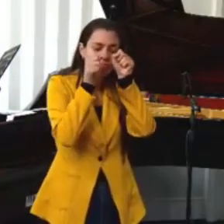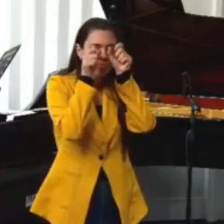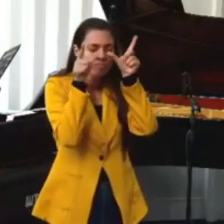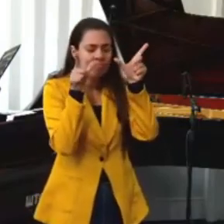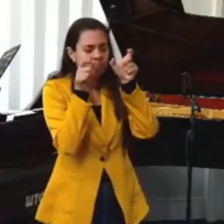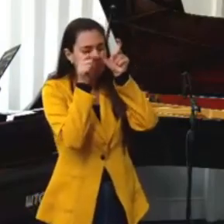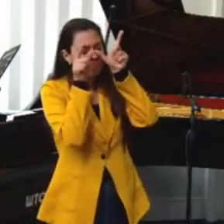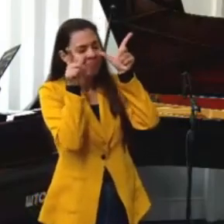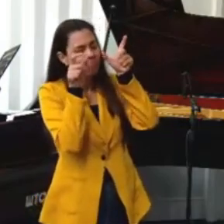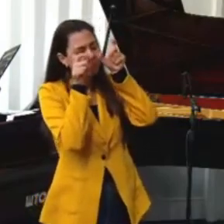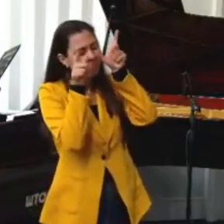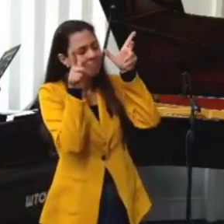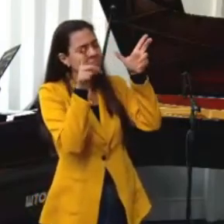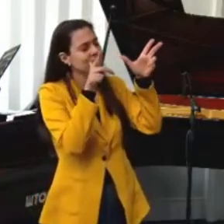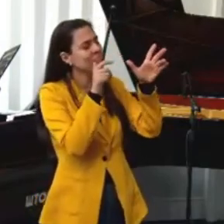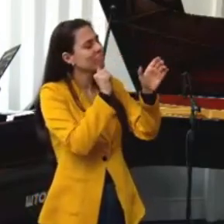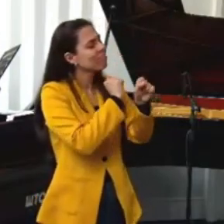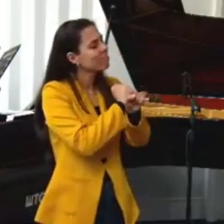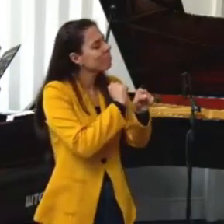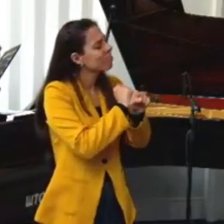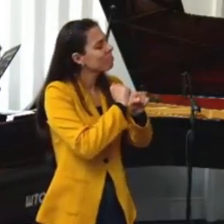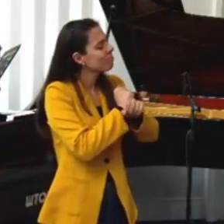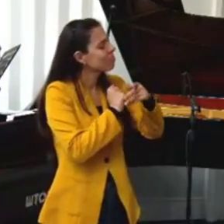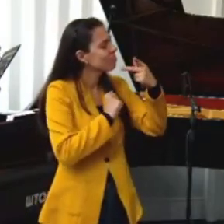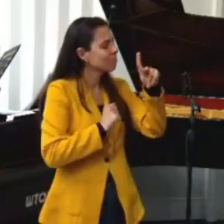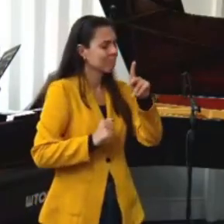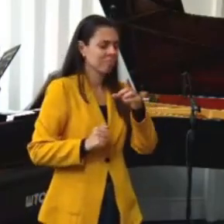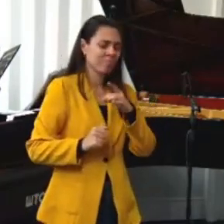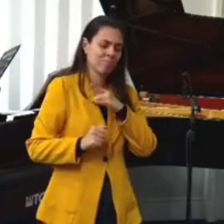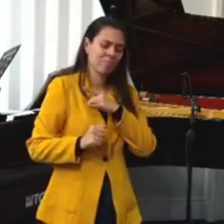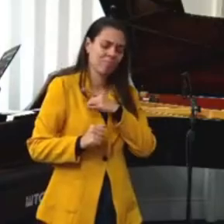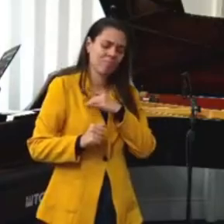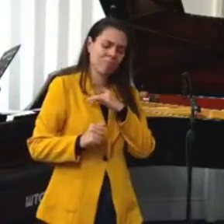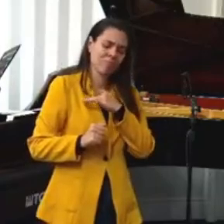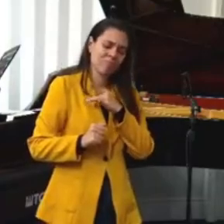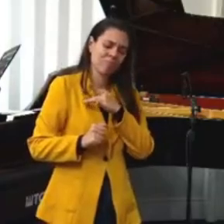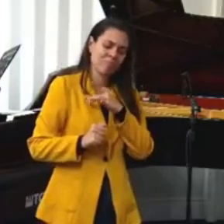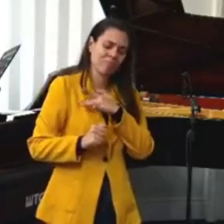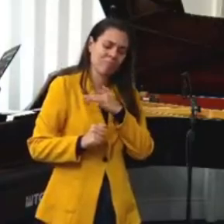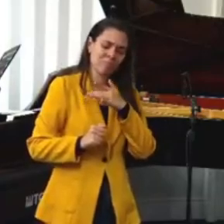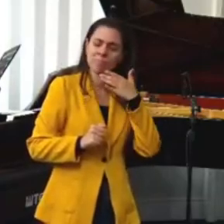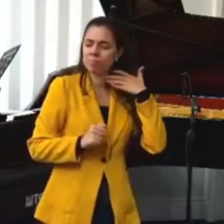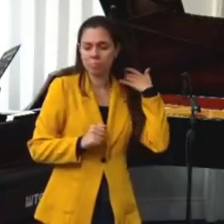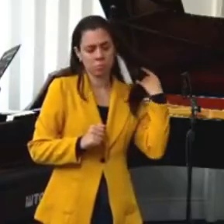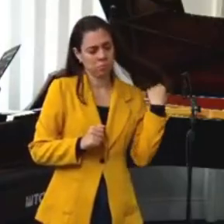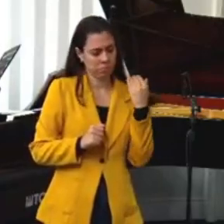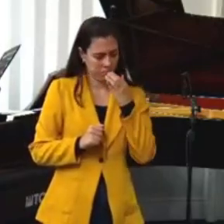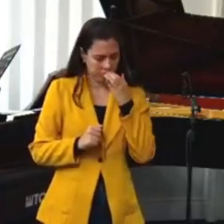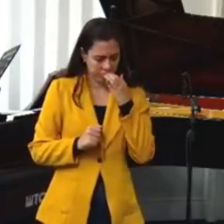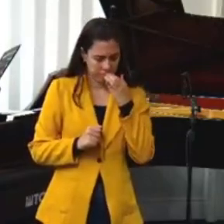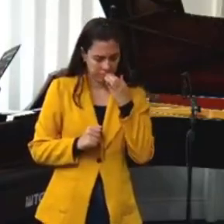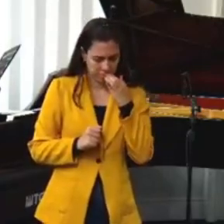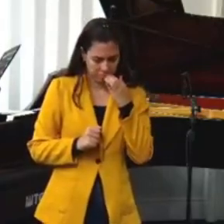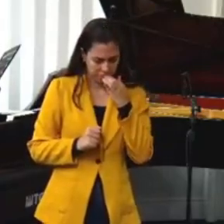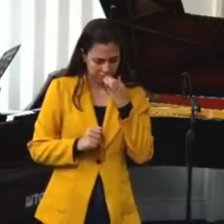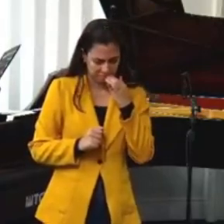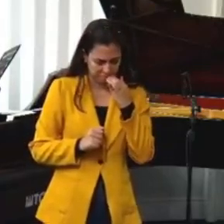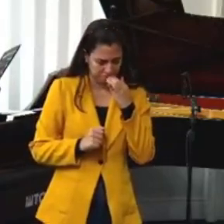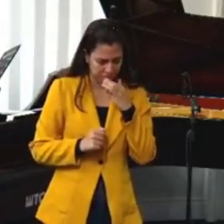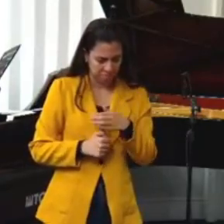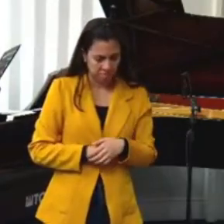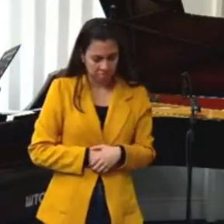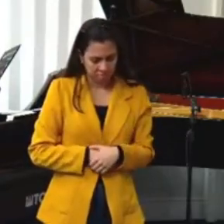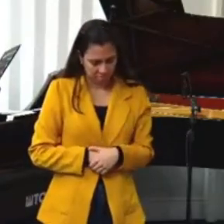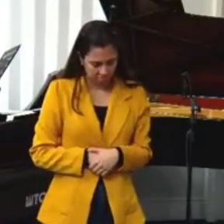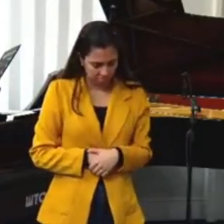manhã, dentro das Tuas misericórdias, cabe bem um arrependimento por nossas práticas. Senhor, quantas